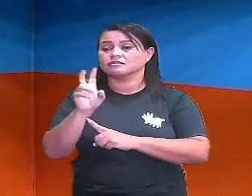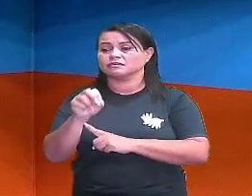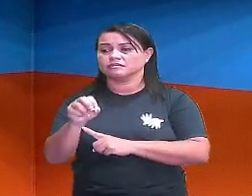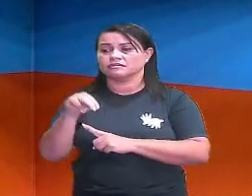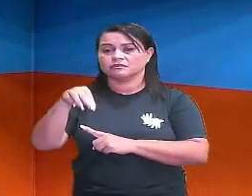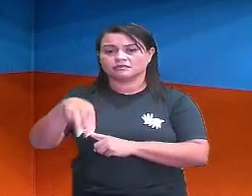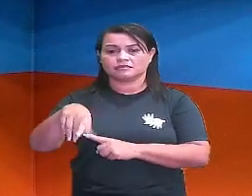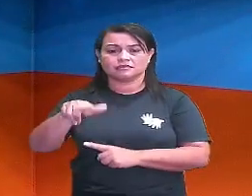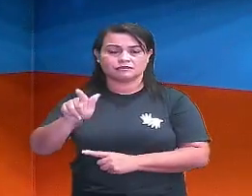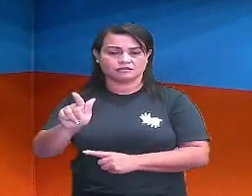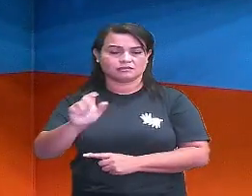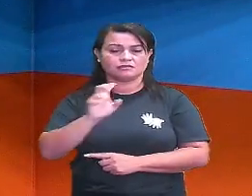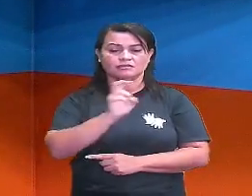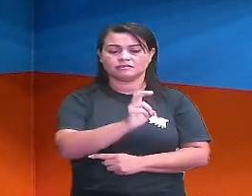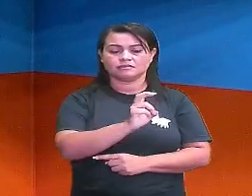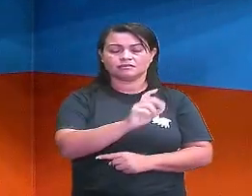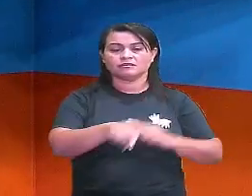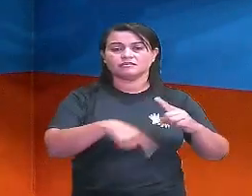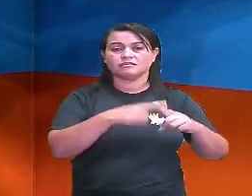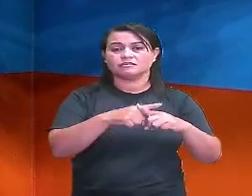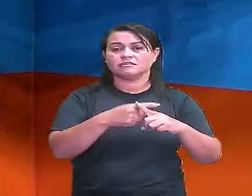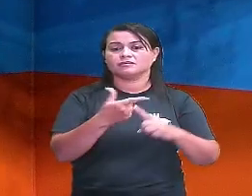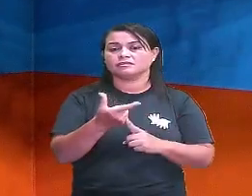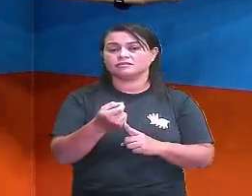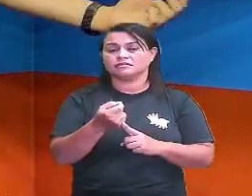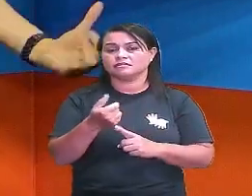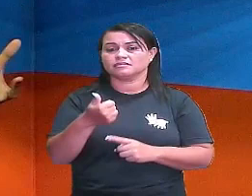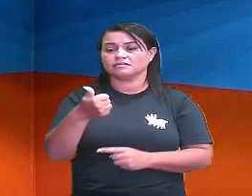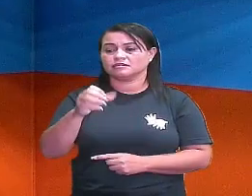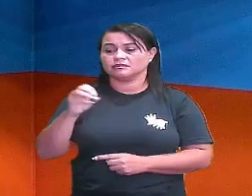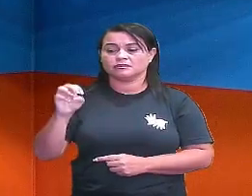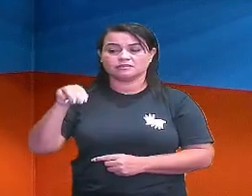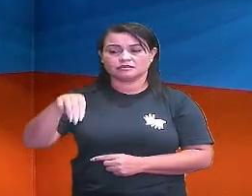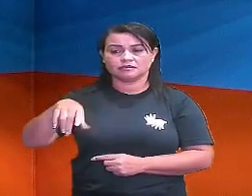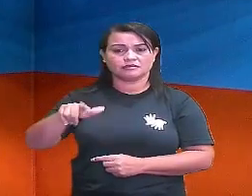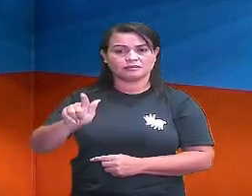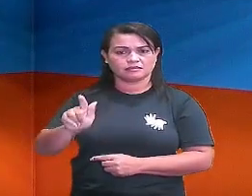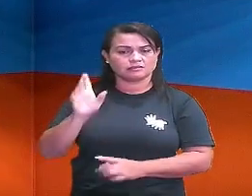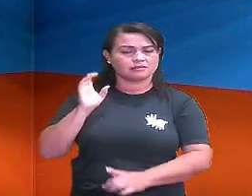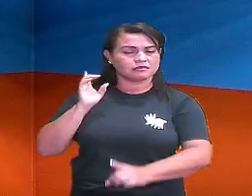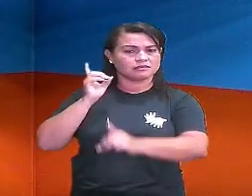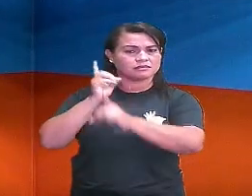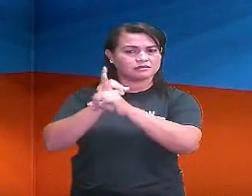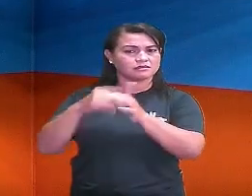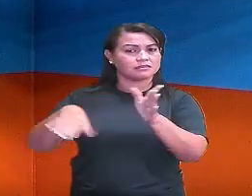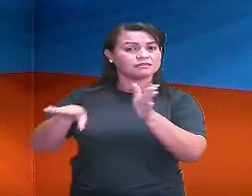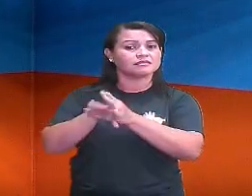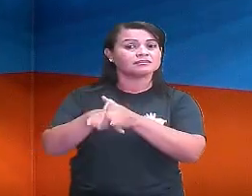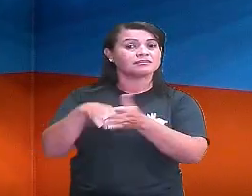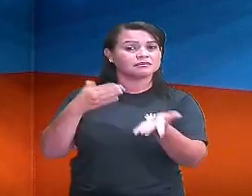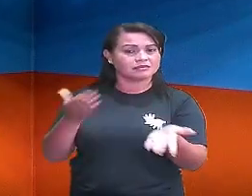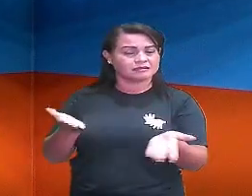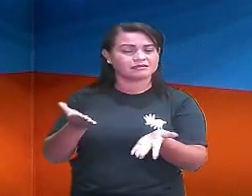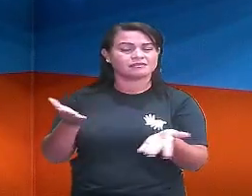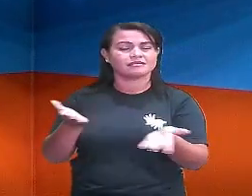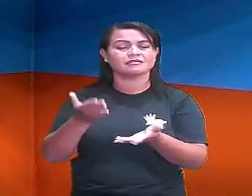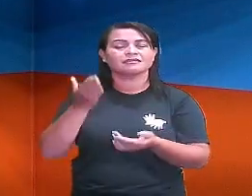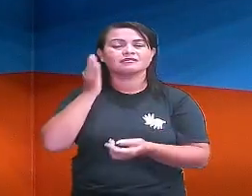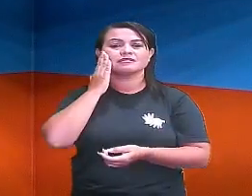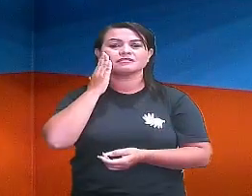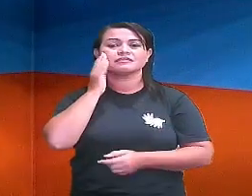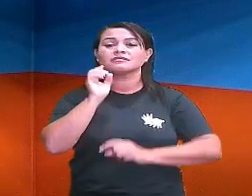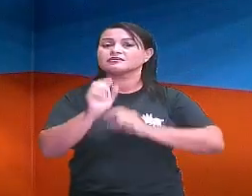miligramas. E 5 vezes 20, 100 miligramas. Chegamos aí à resolução, achamos aí a